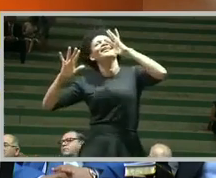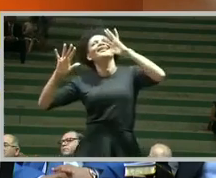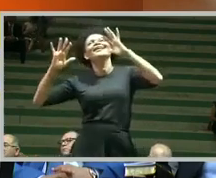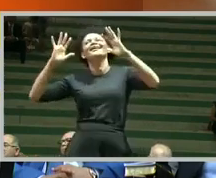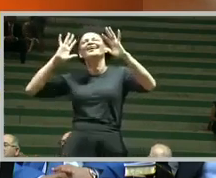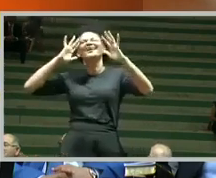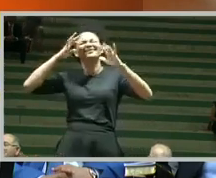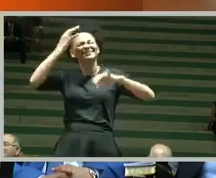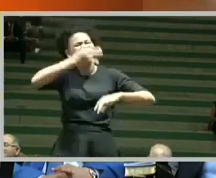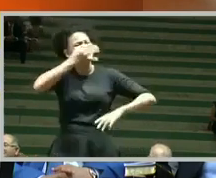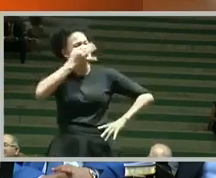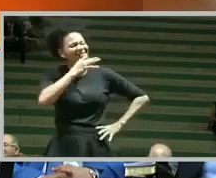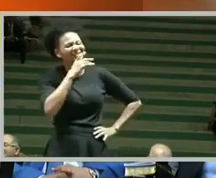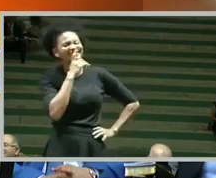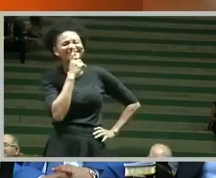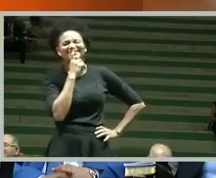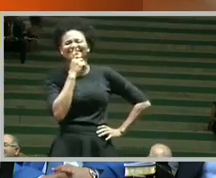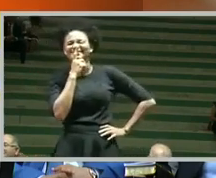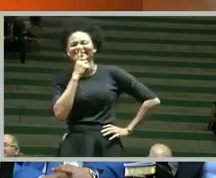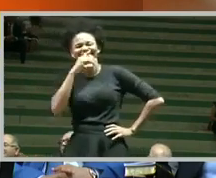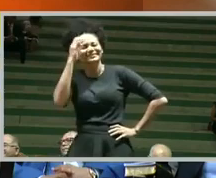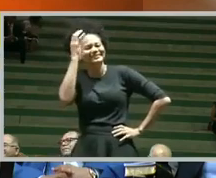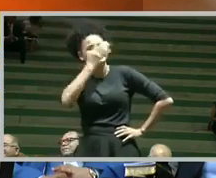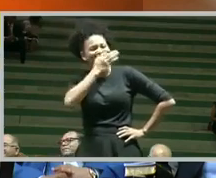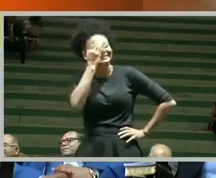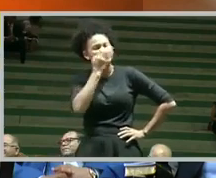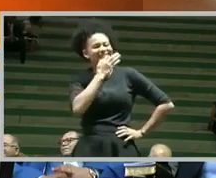É lindo demais.